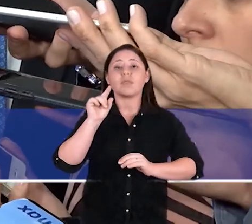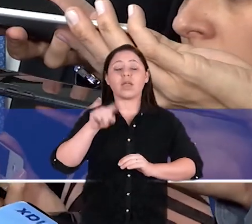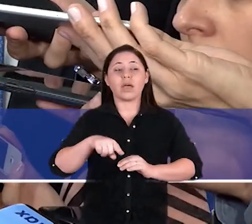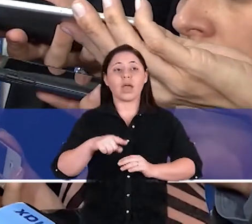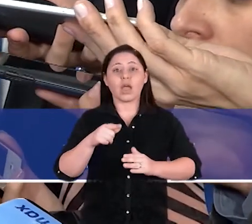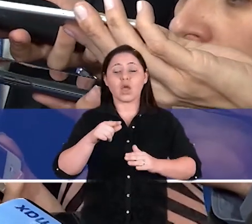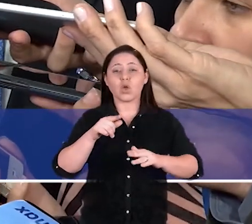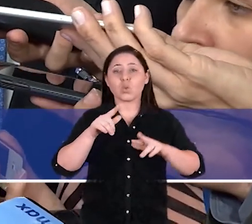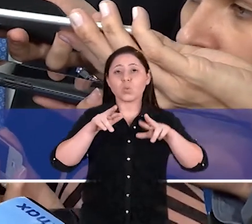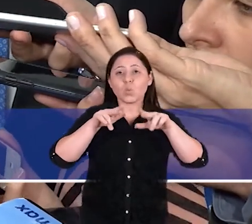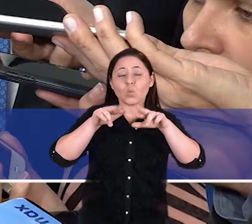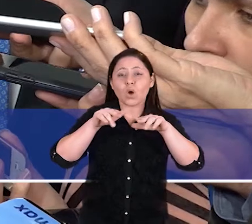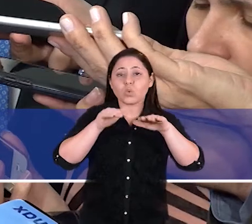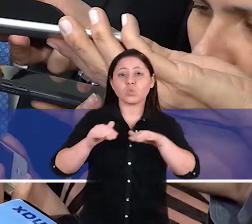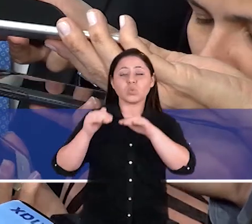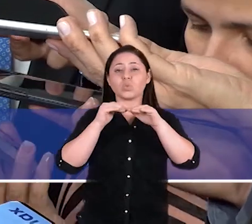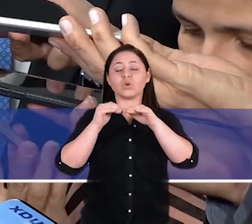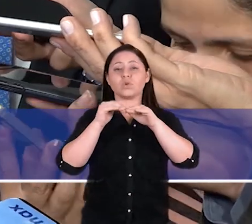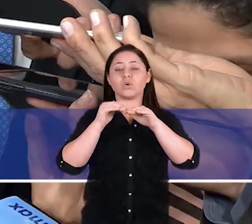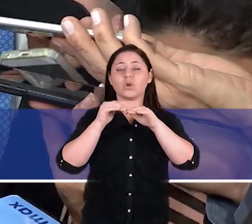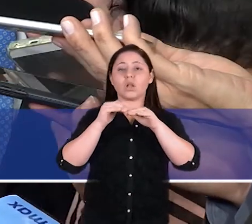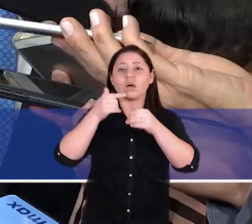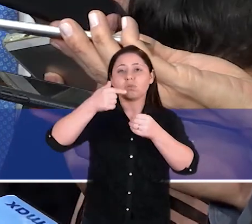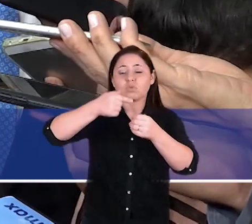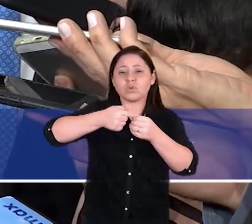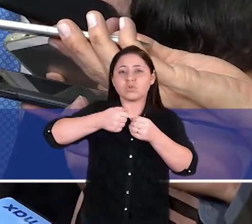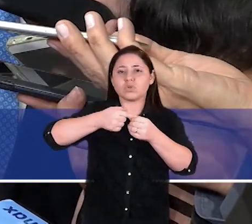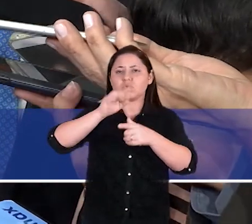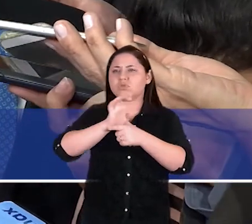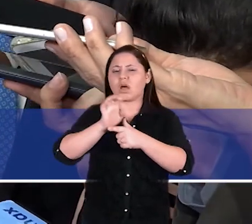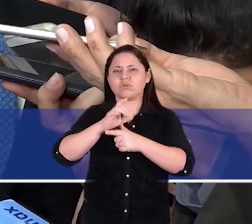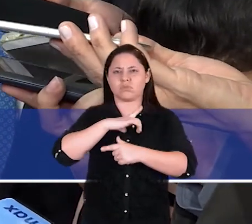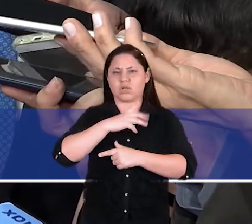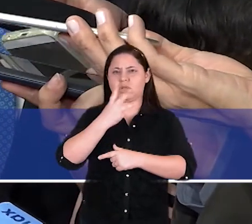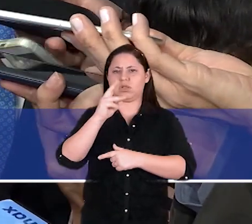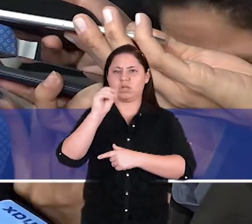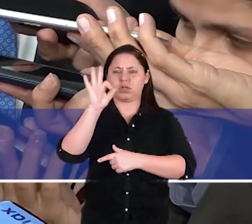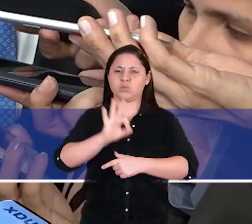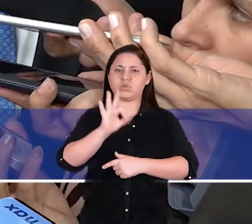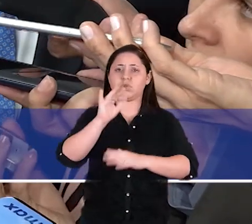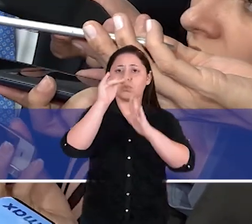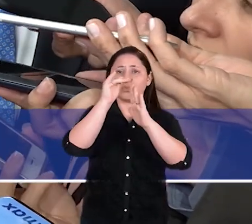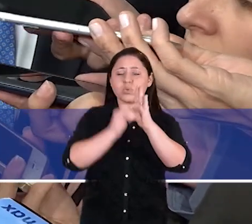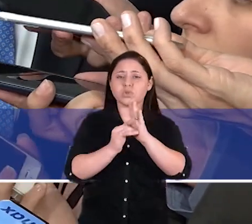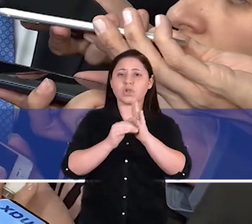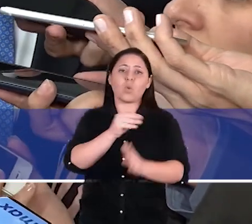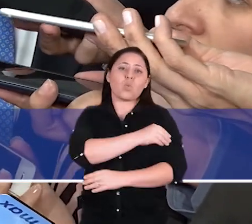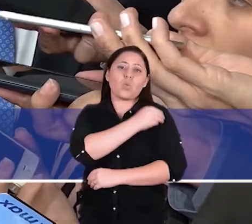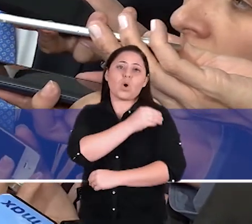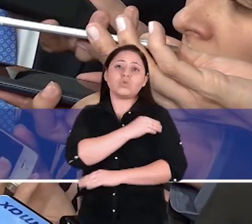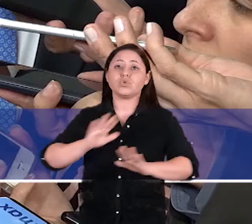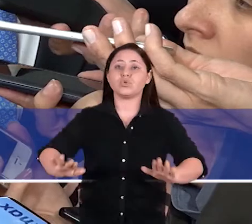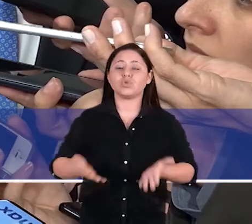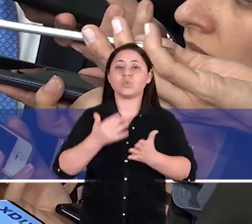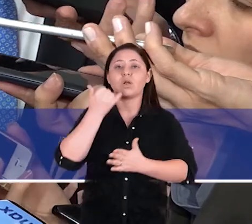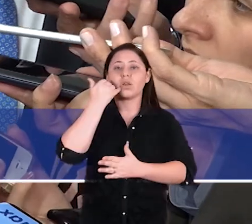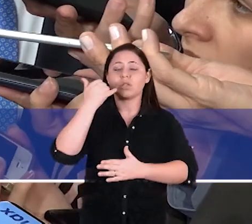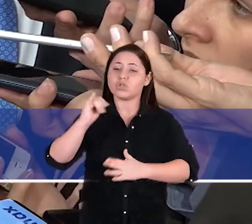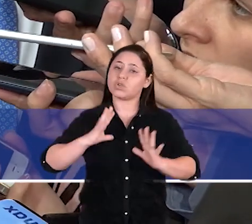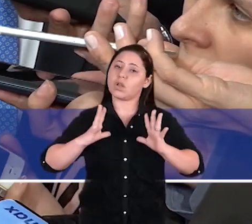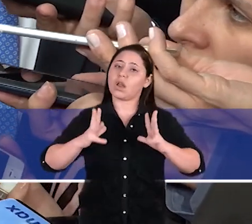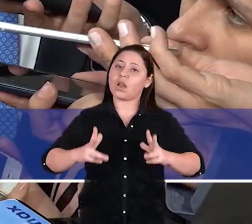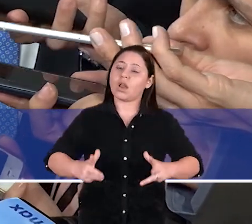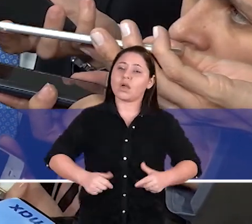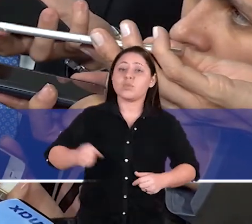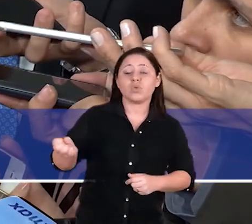você igualar a gasolina, a maioria dos estados brasileiros que cobra 30%, e baixar o álcool, que é estimular